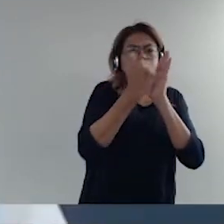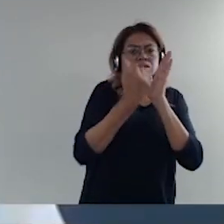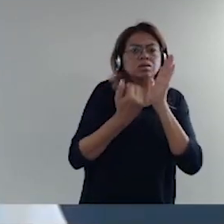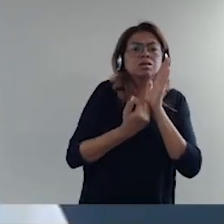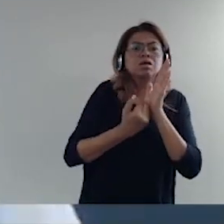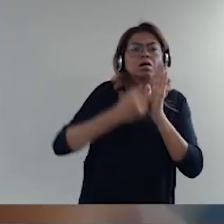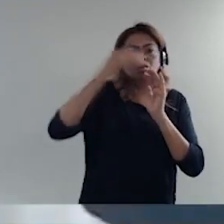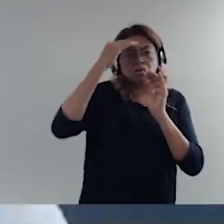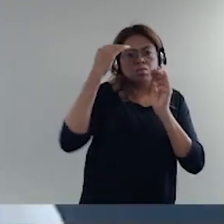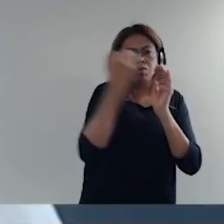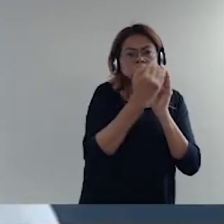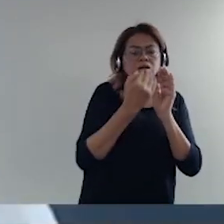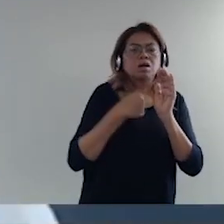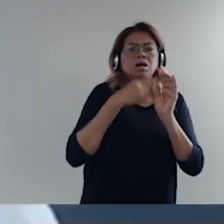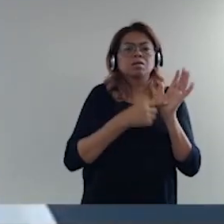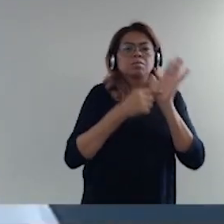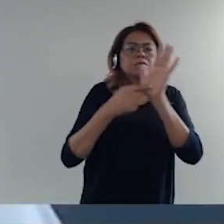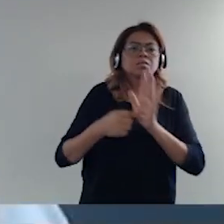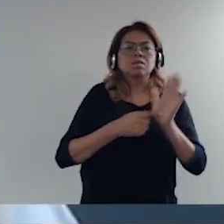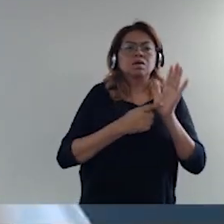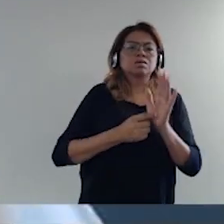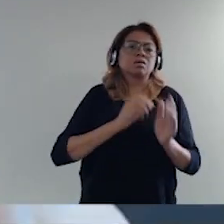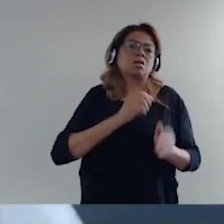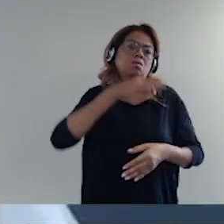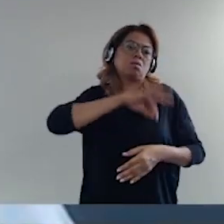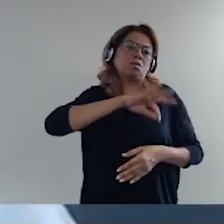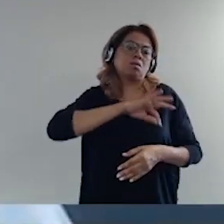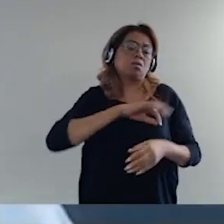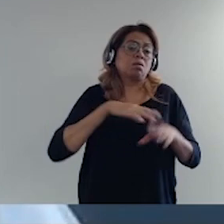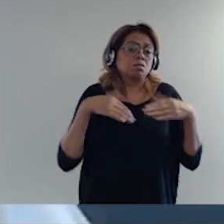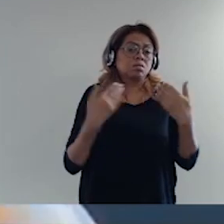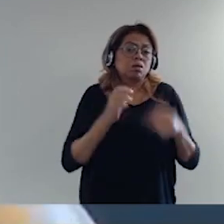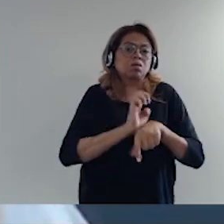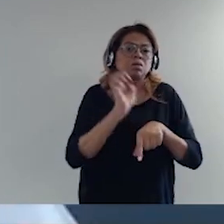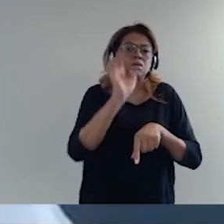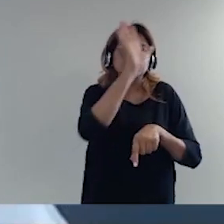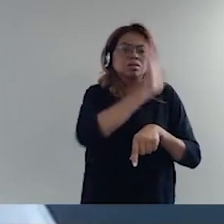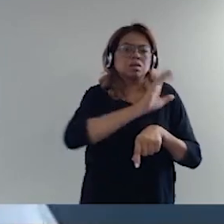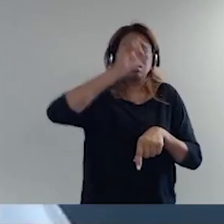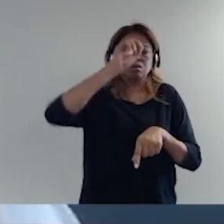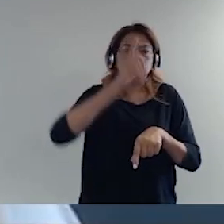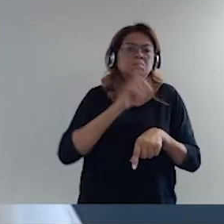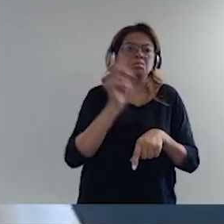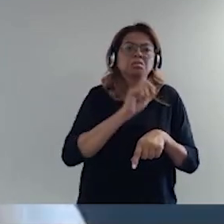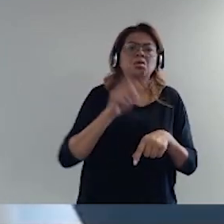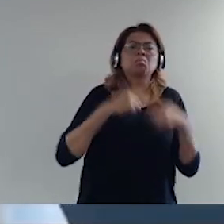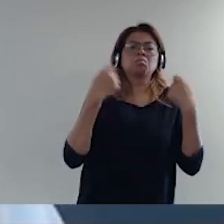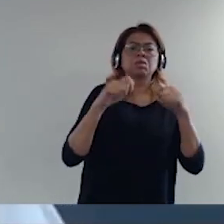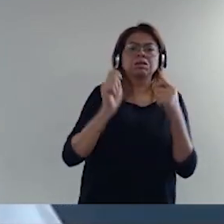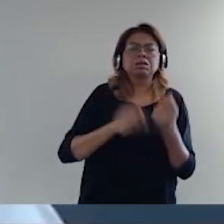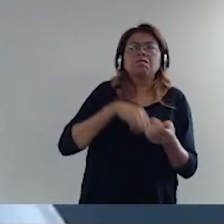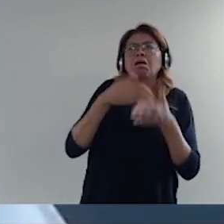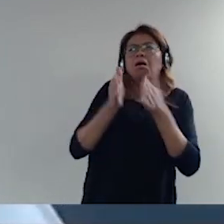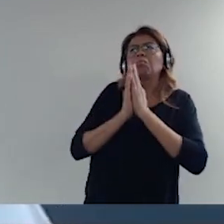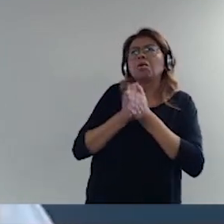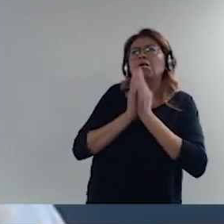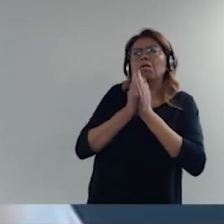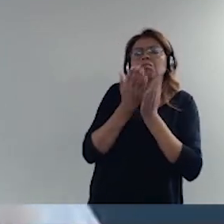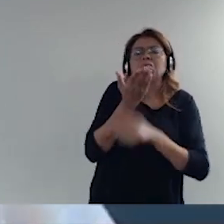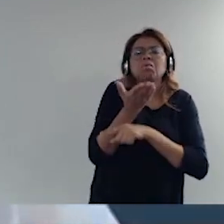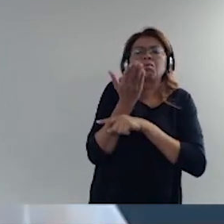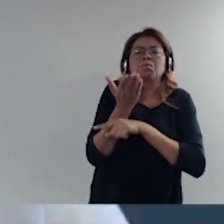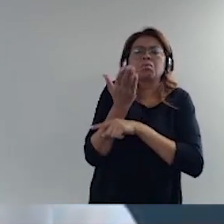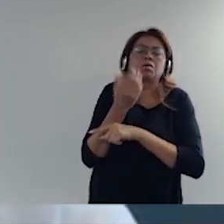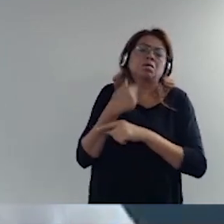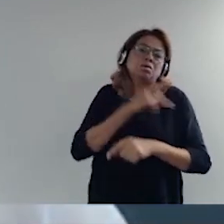os estados gastam conforme as suas necessidades, sem precisar ajoelhar solícitos